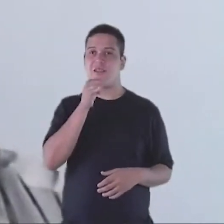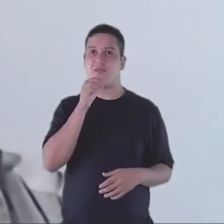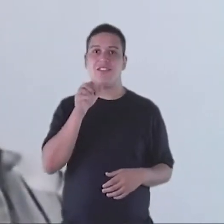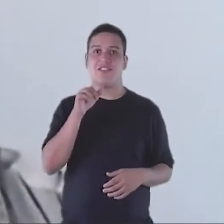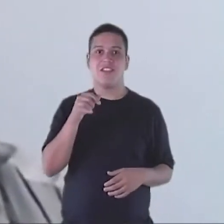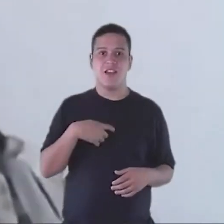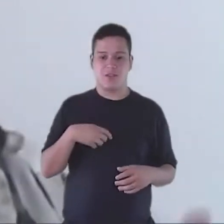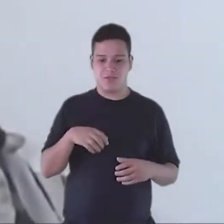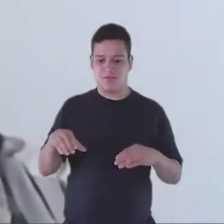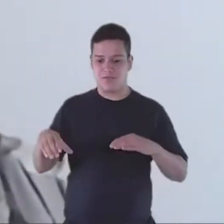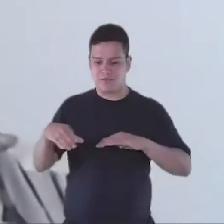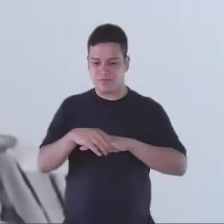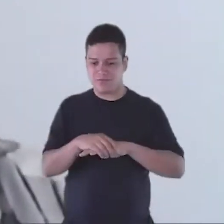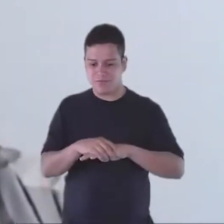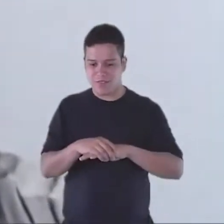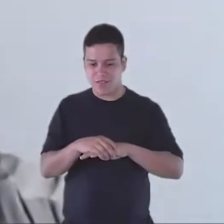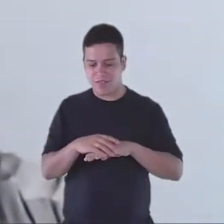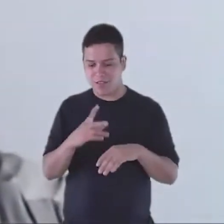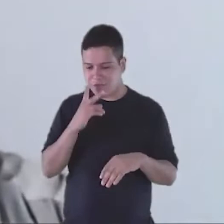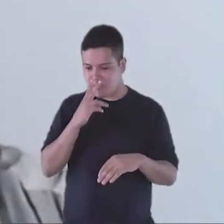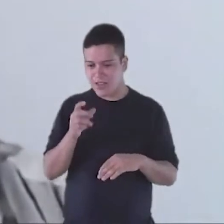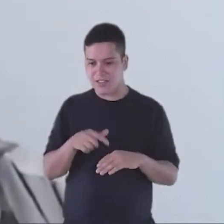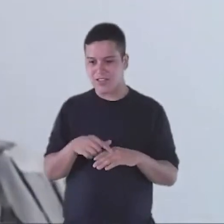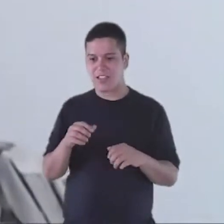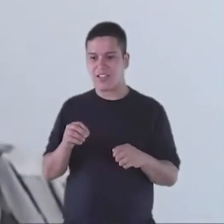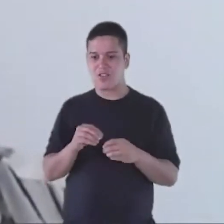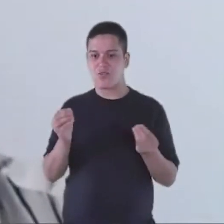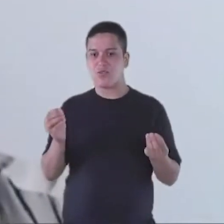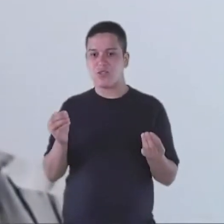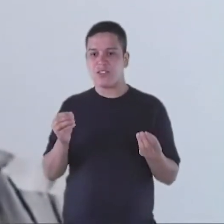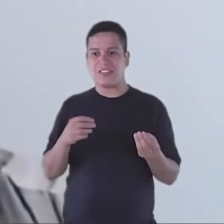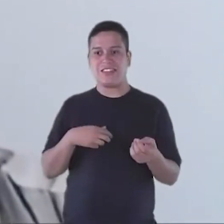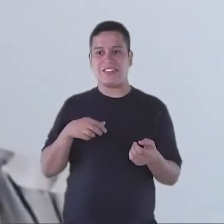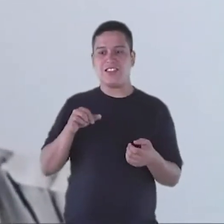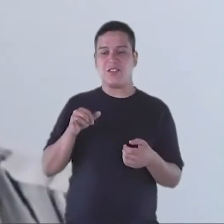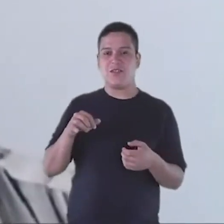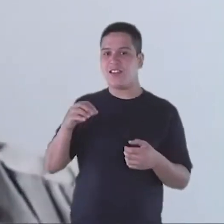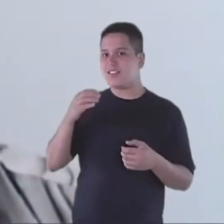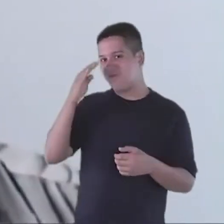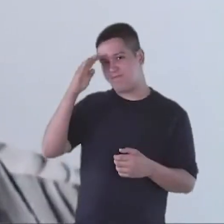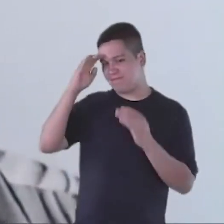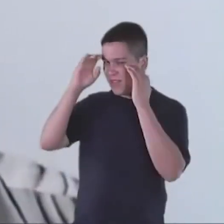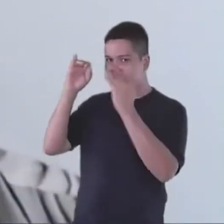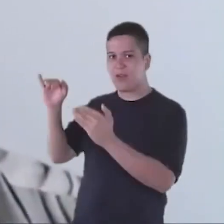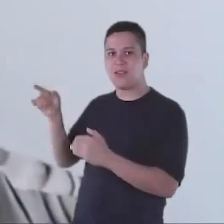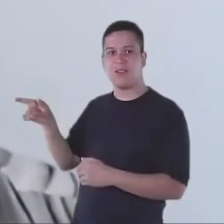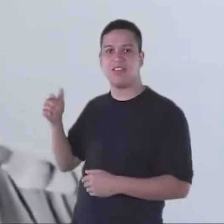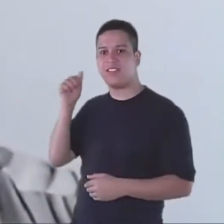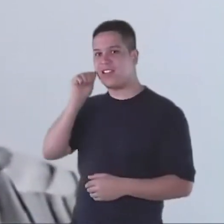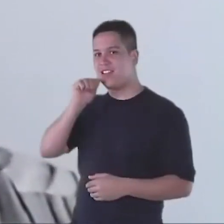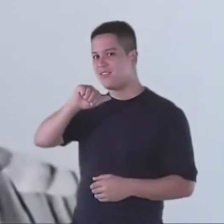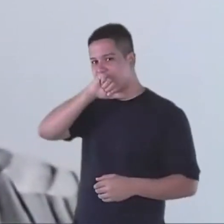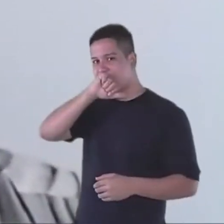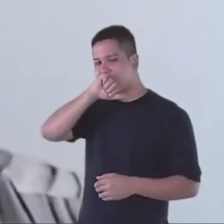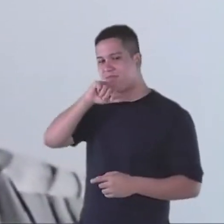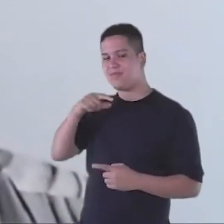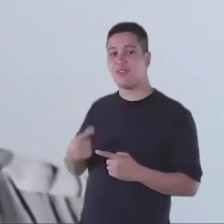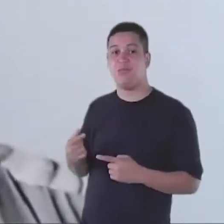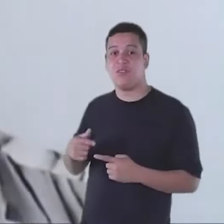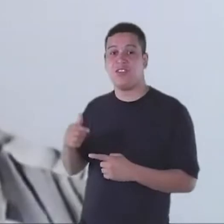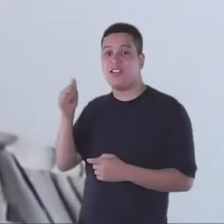estarei traindo. Só se ela decidir, aos 81 anos, aprender comigo a amarrar o